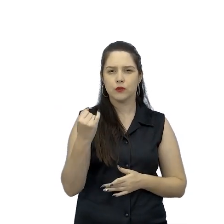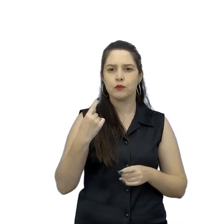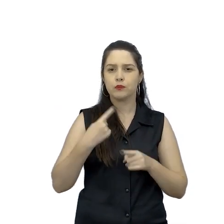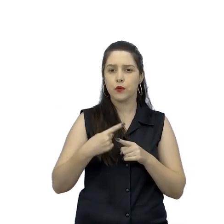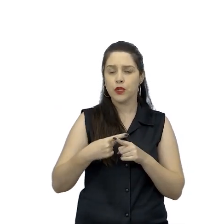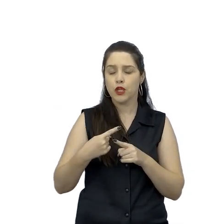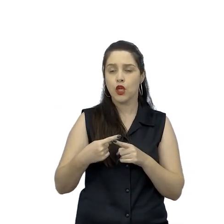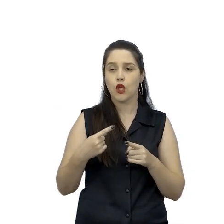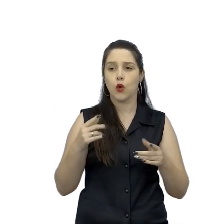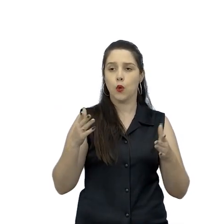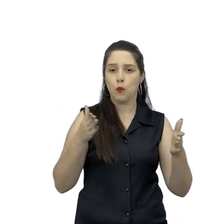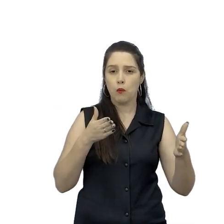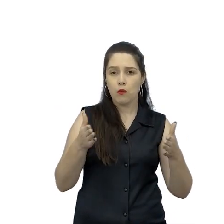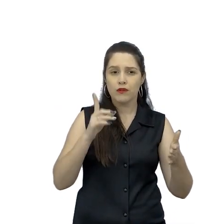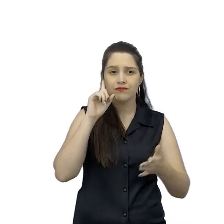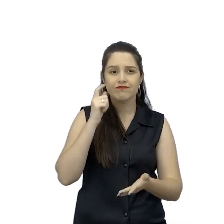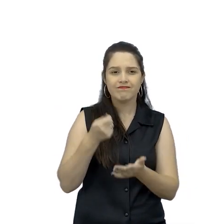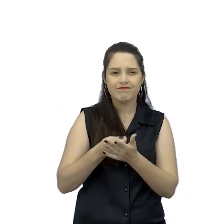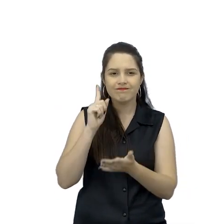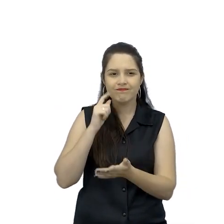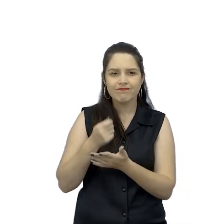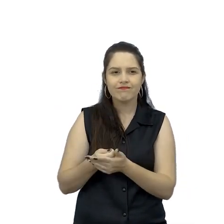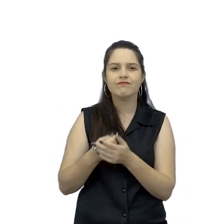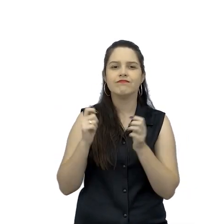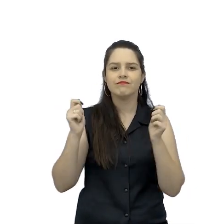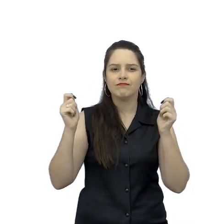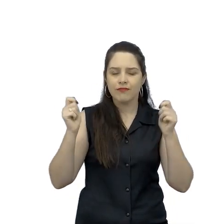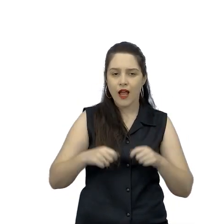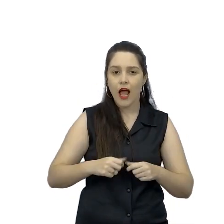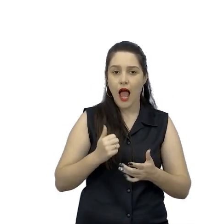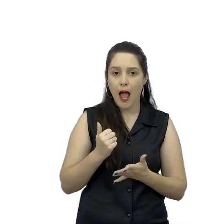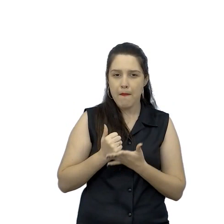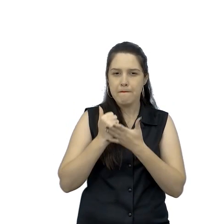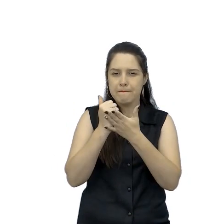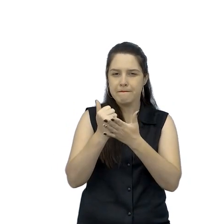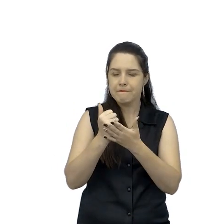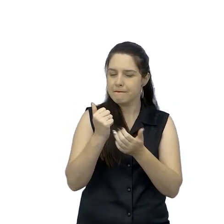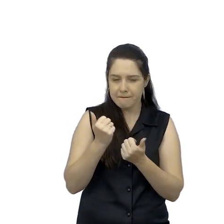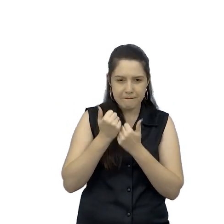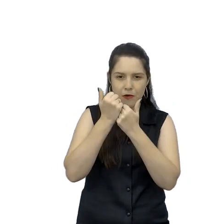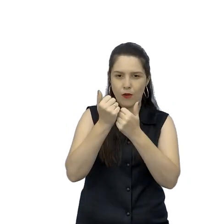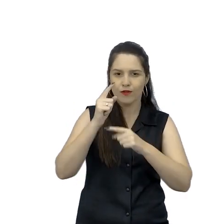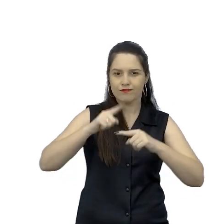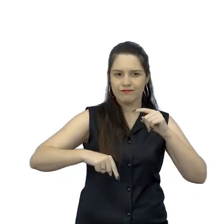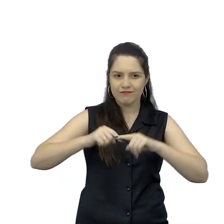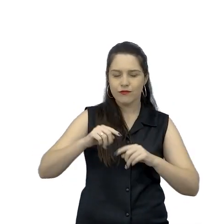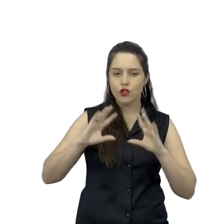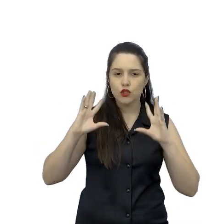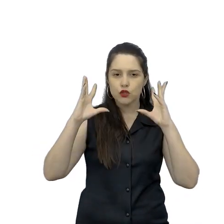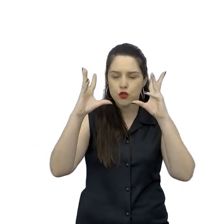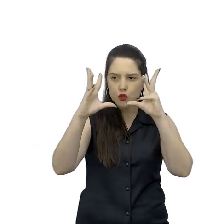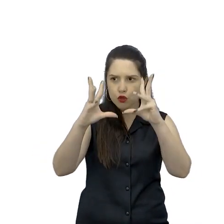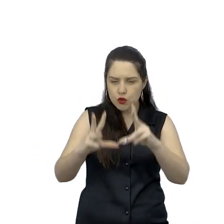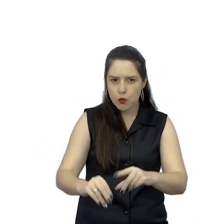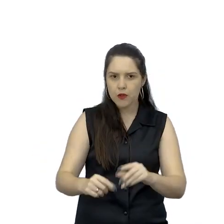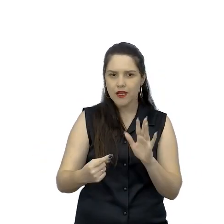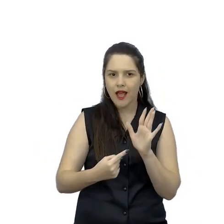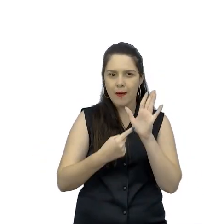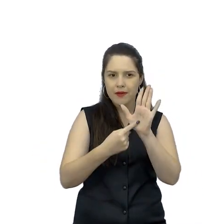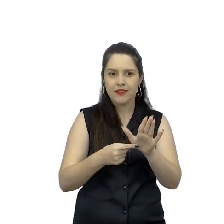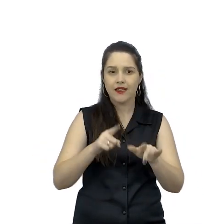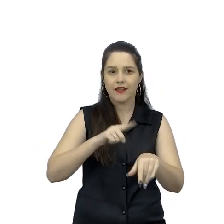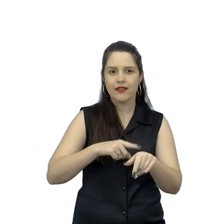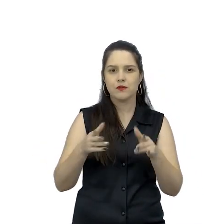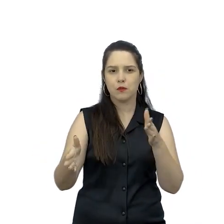aquelas pesquisas que foram feitas, todos aqueles aportes de materiais e etc., toda a organização que foi feita é para esse